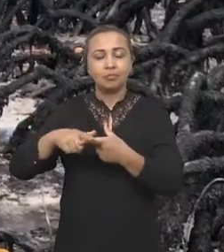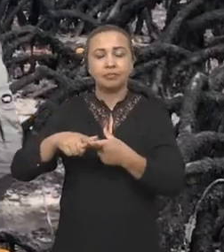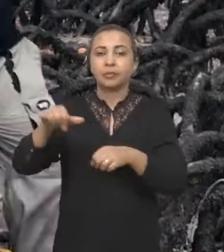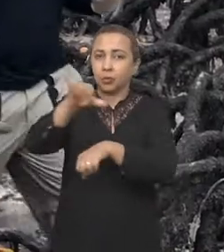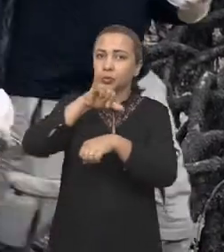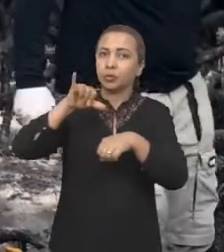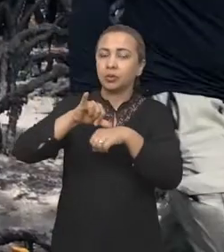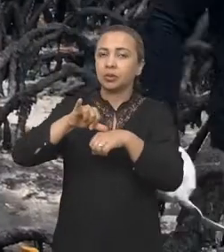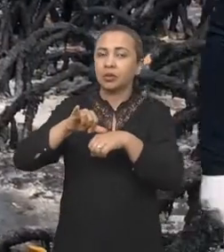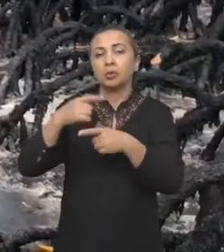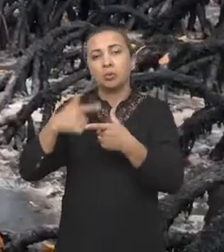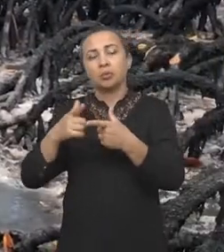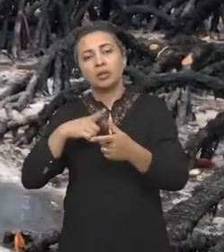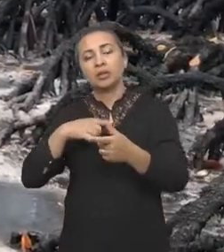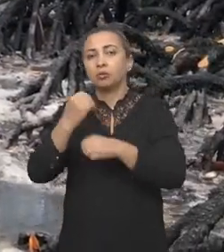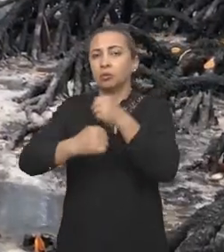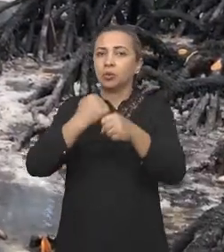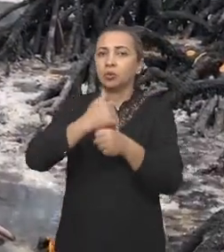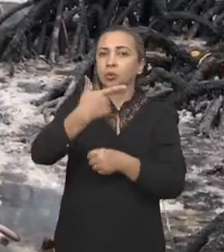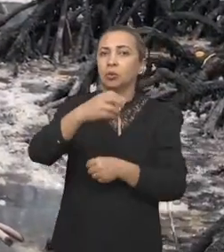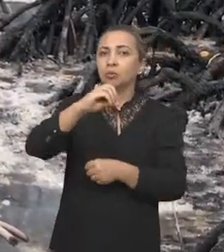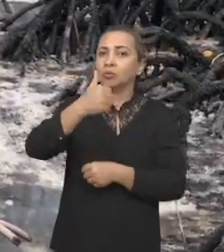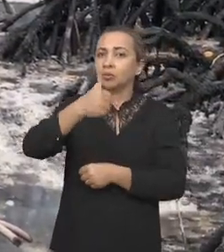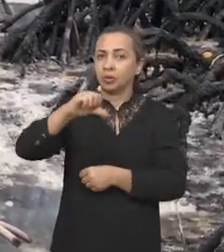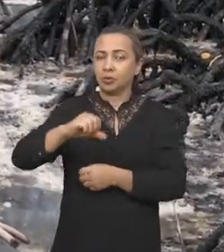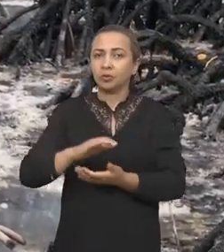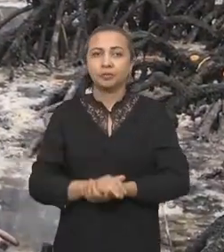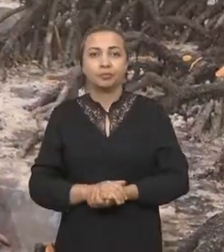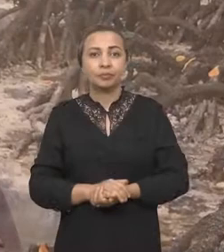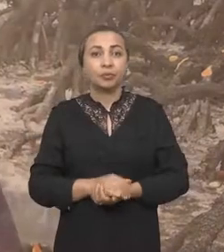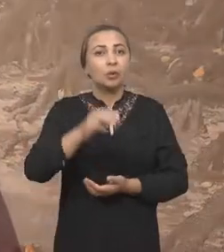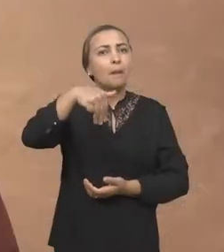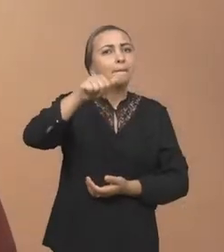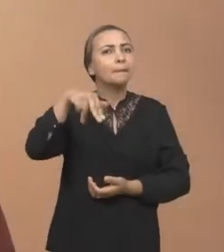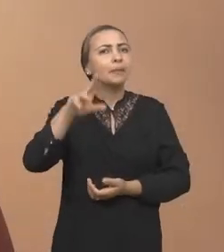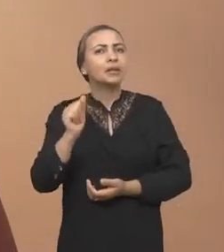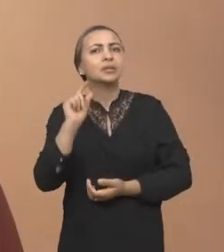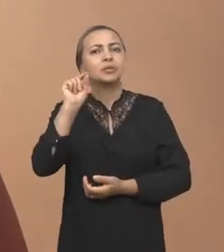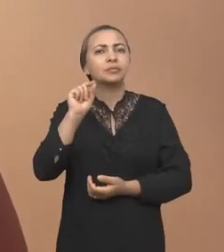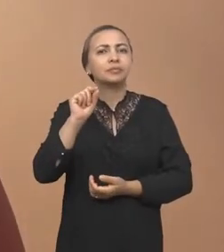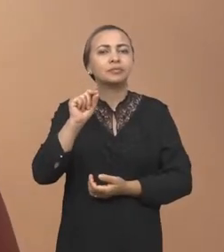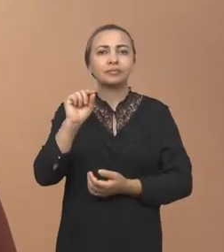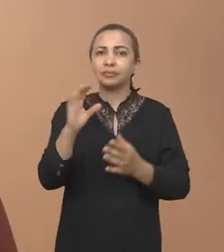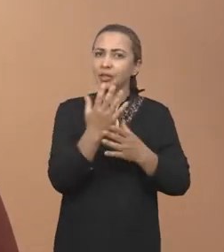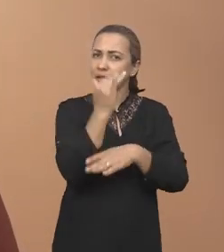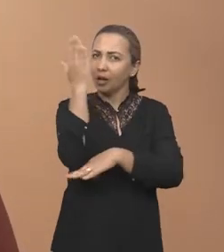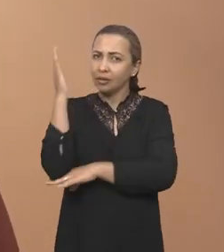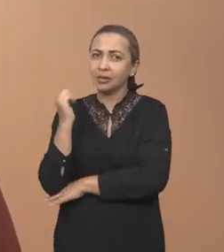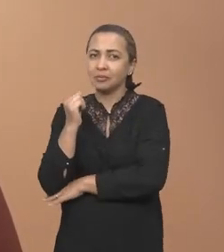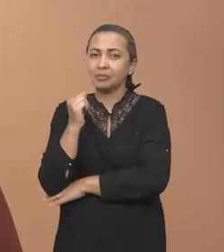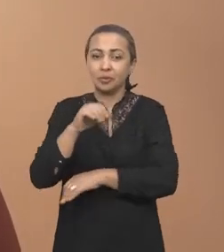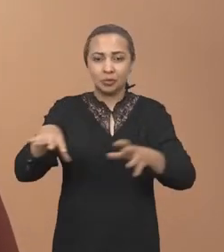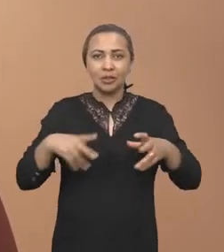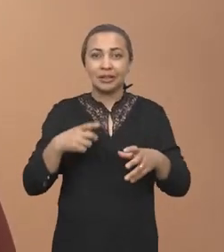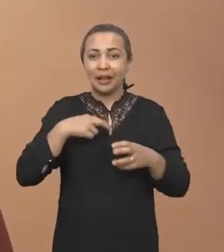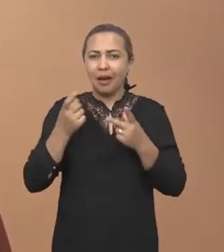derramados nessa área de manguezal durante o acidente de 2019. Manguezais são ecossistemas costeiros de relevada importância,